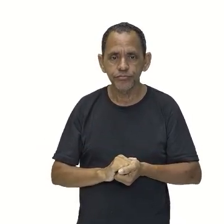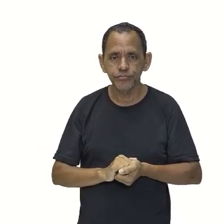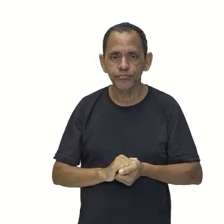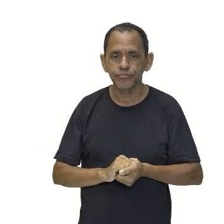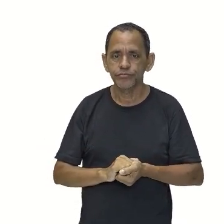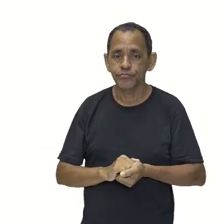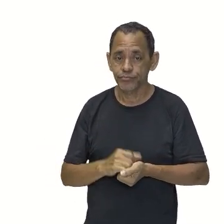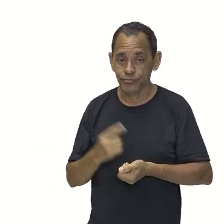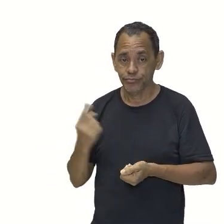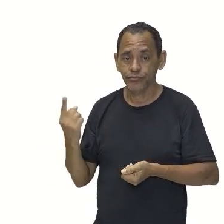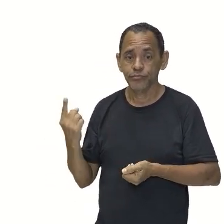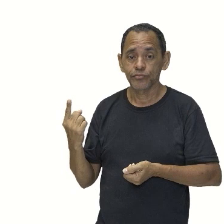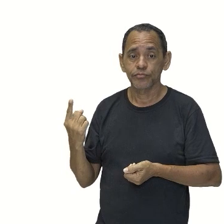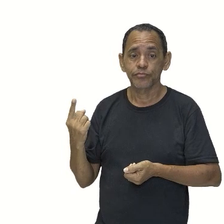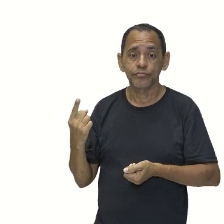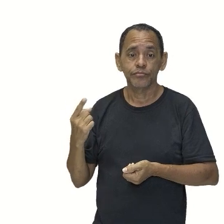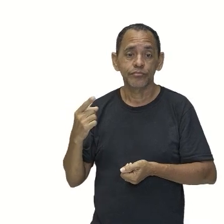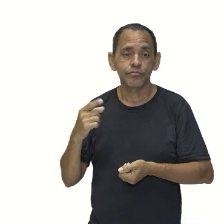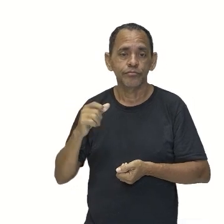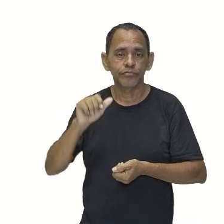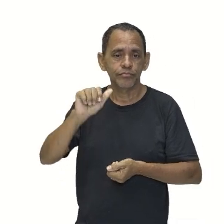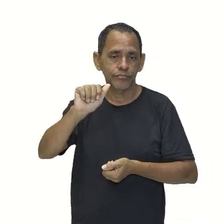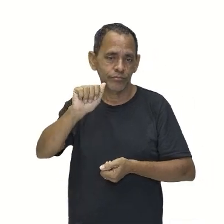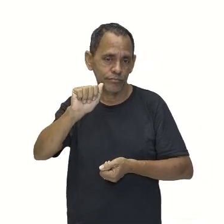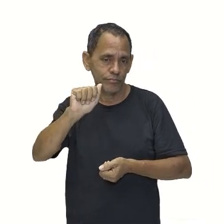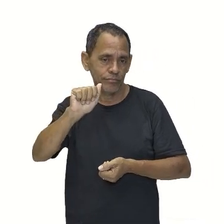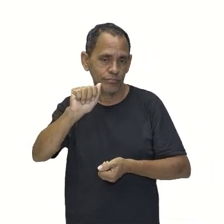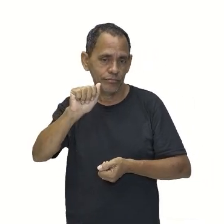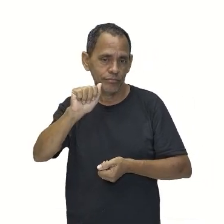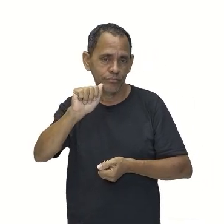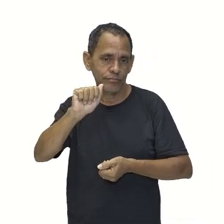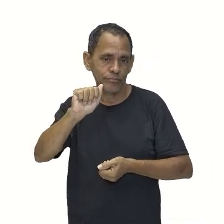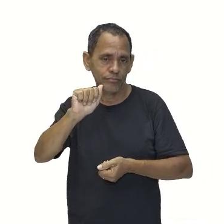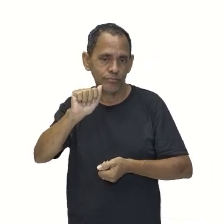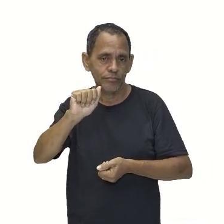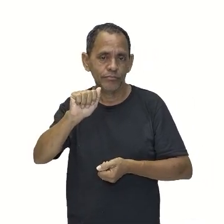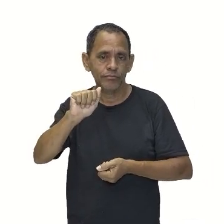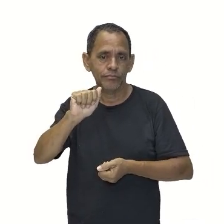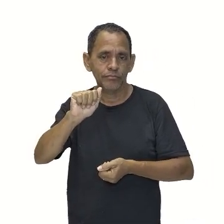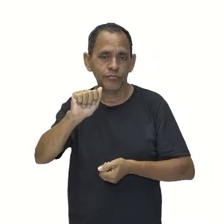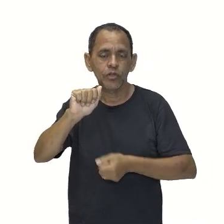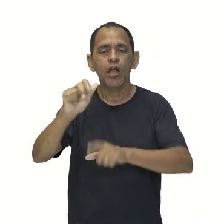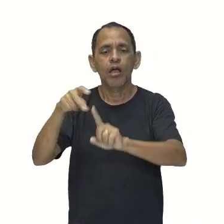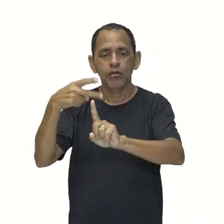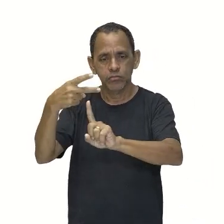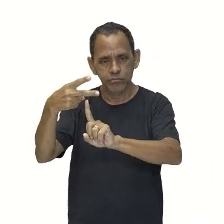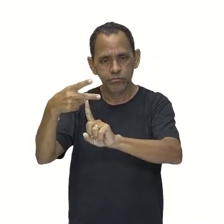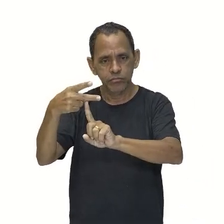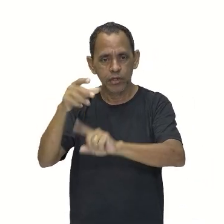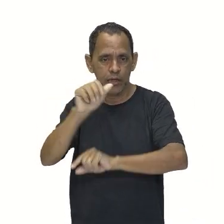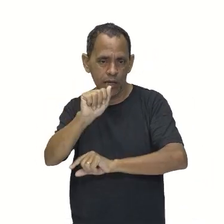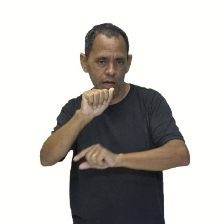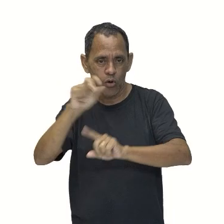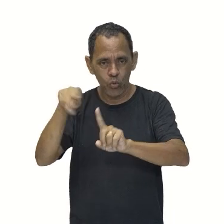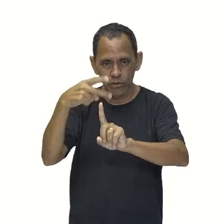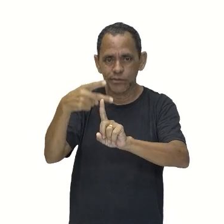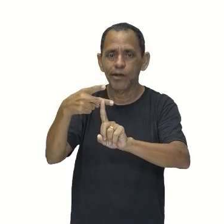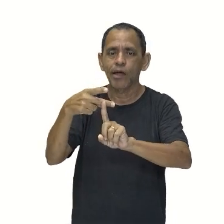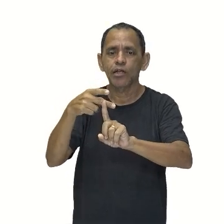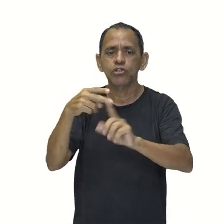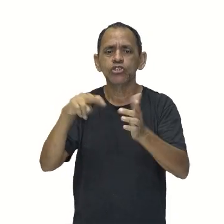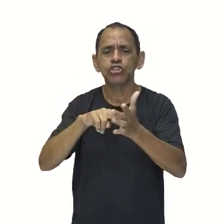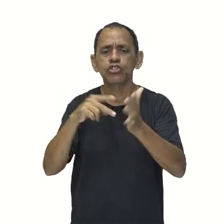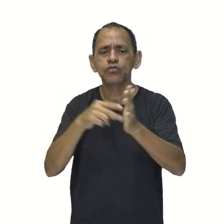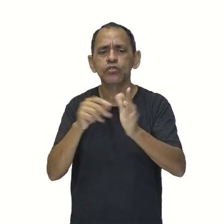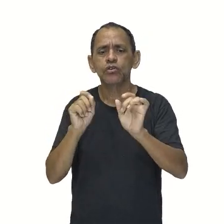quadradinho é lado vezes lado, portanto A ao quadrado, ó, certo? Significando que aqui